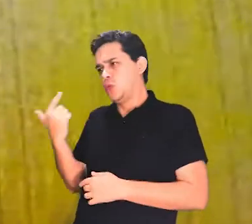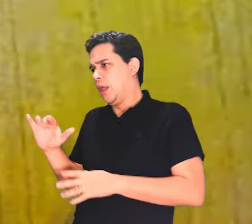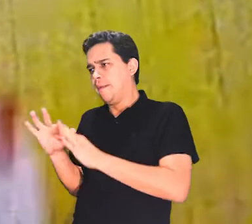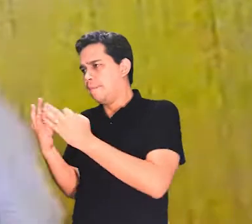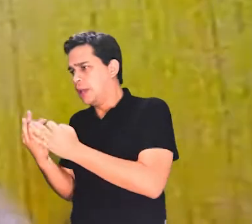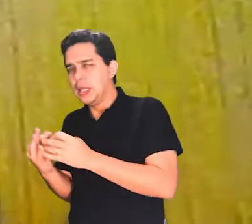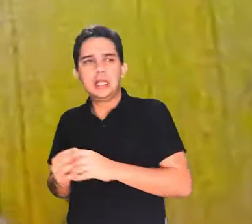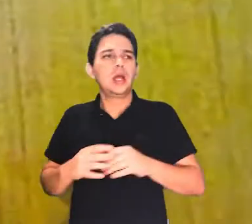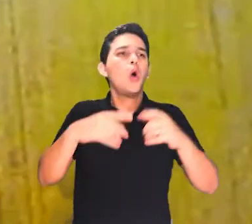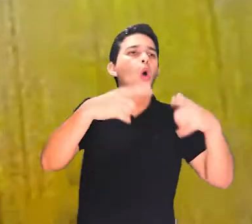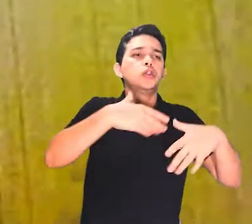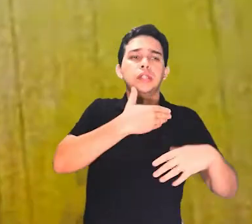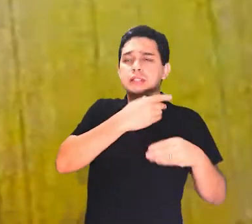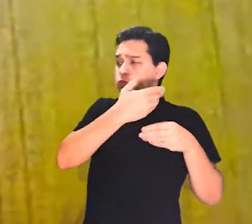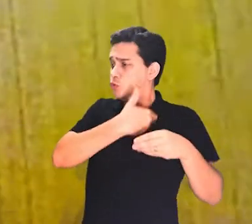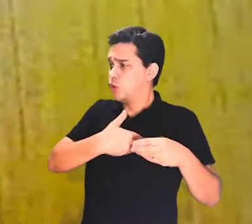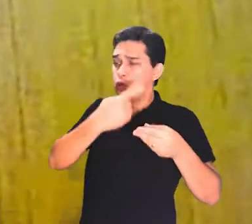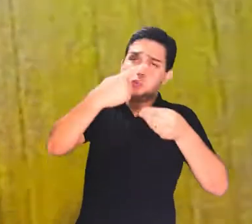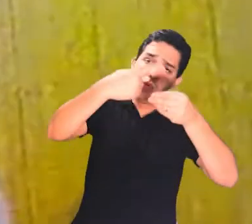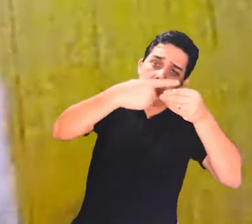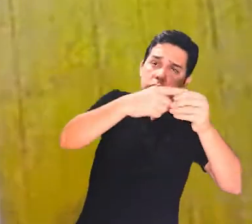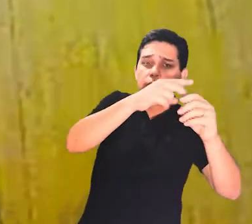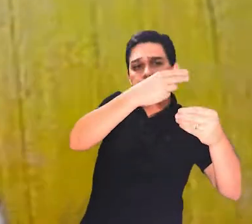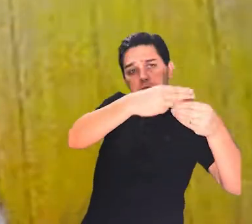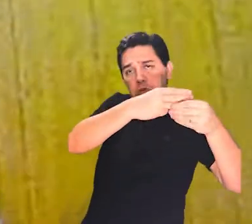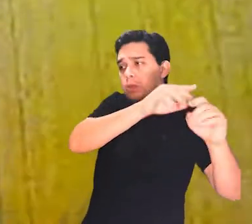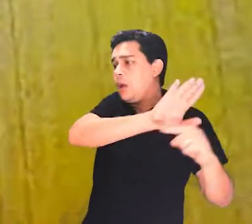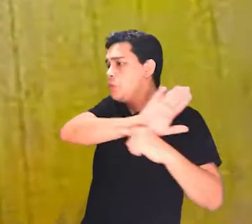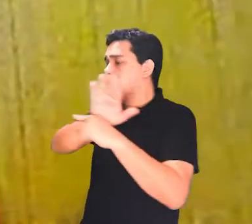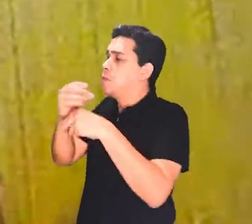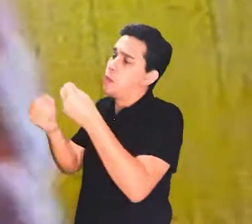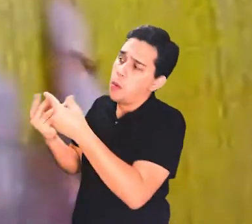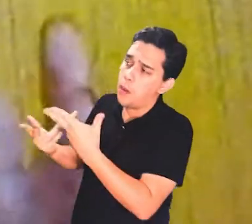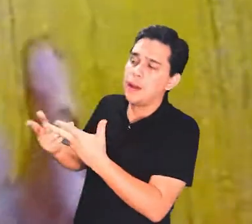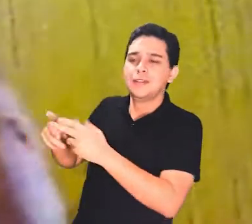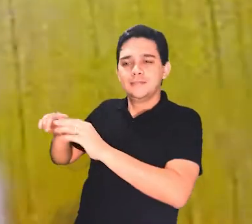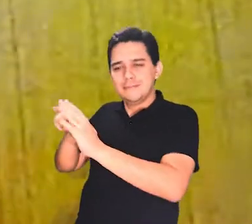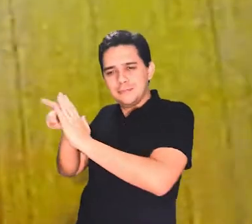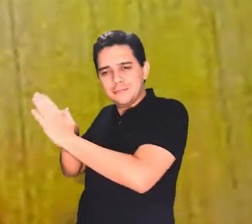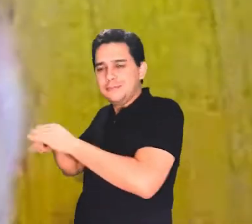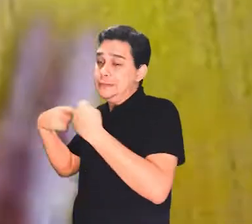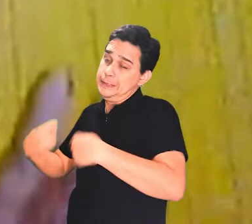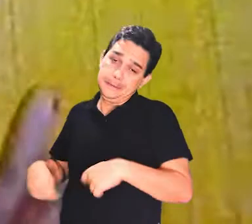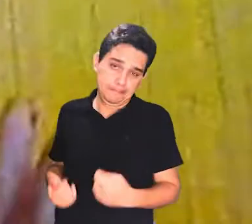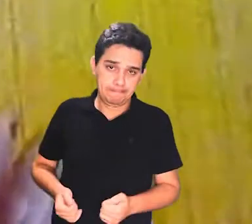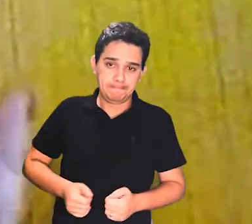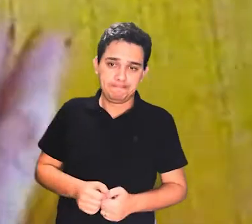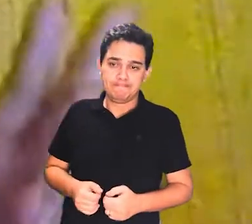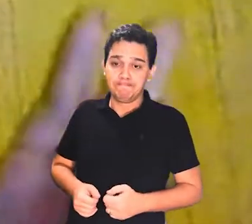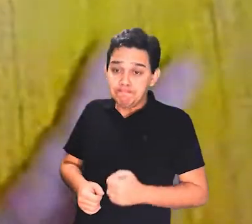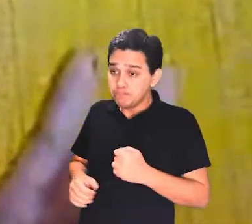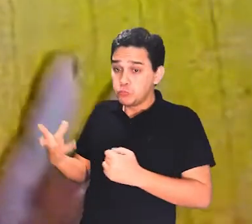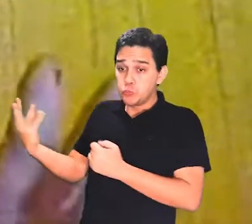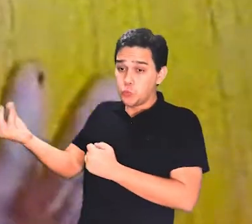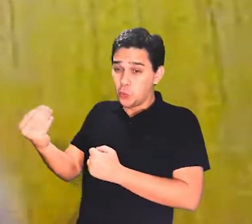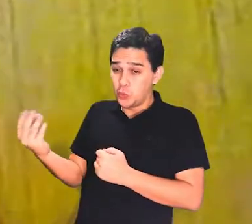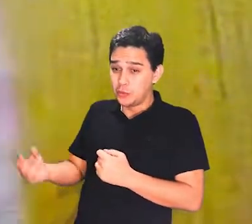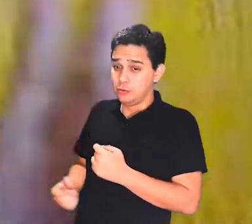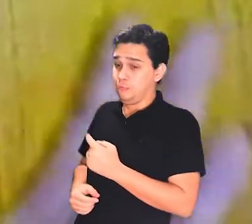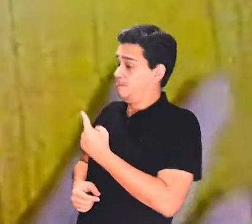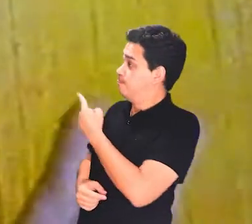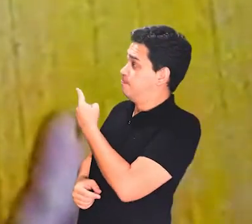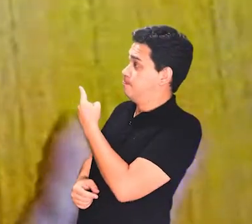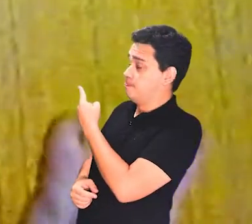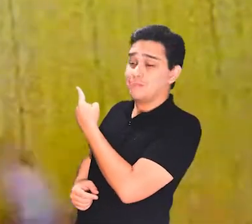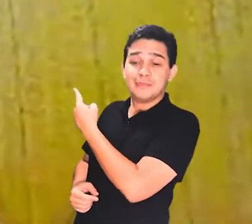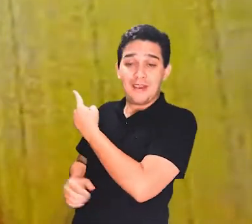anos. E no caso dos abrigos de pessoa com deficiência, a maioria veio da FIA, né? Eram crianças com deficiência que não